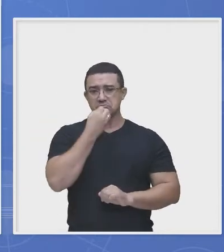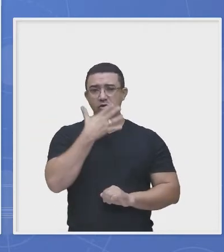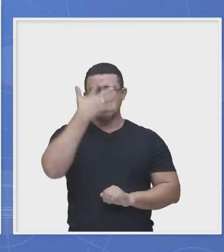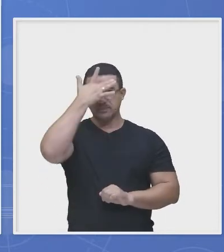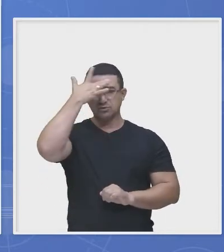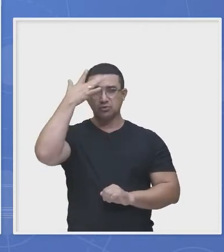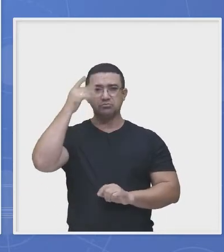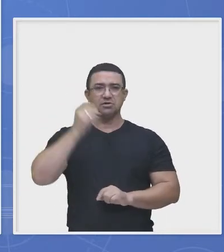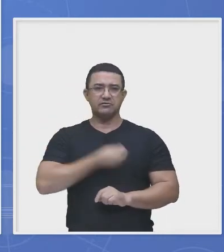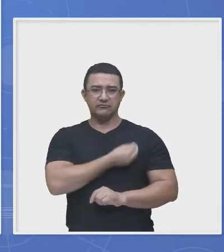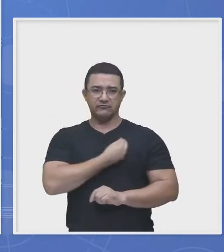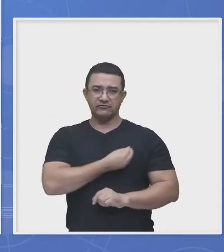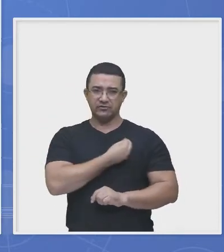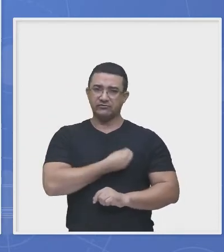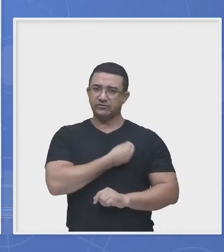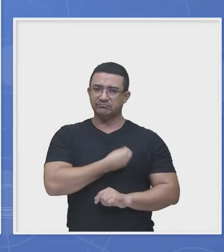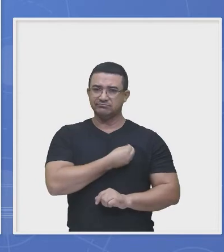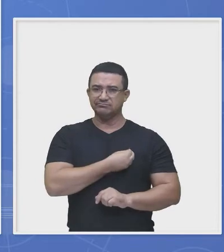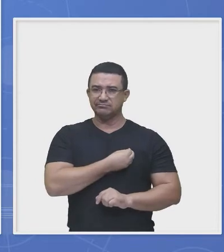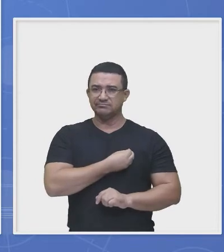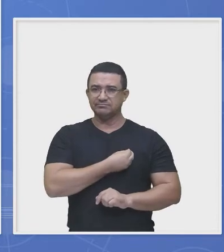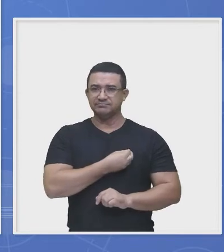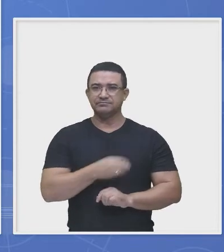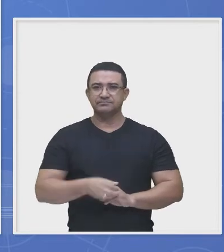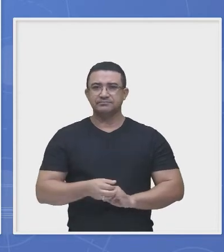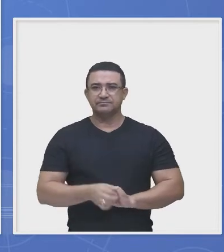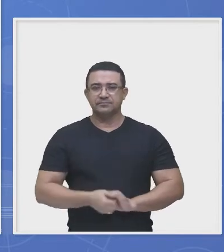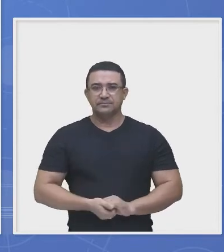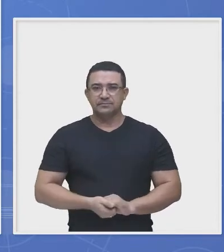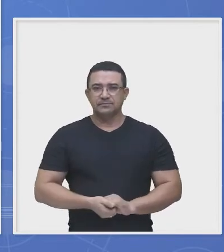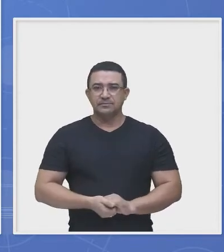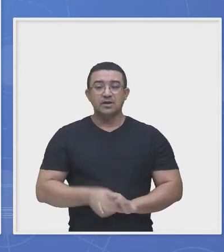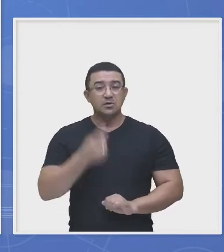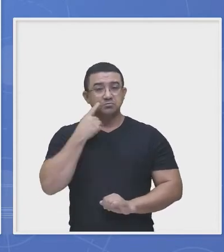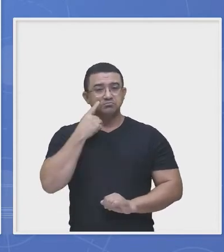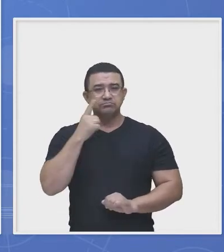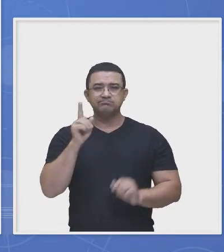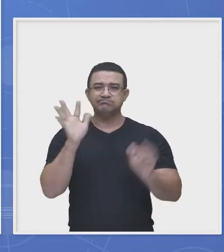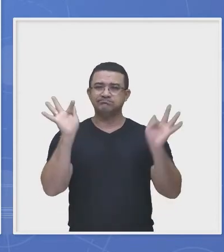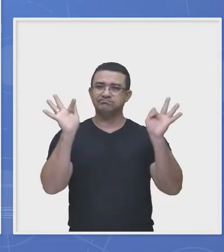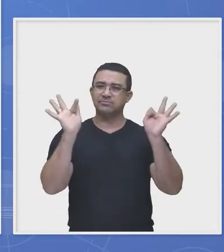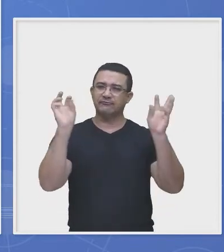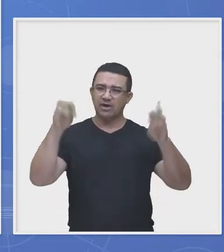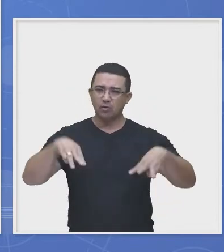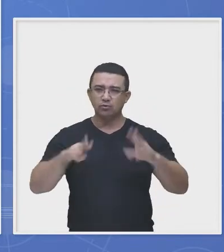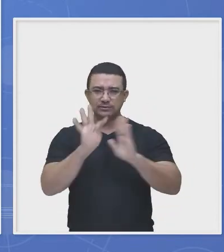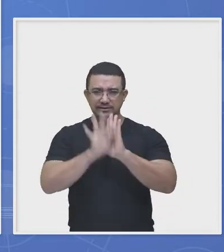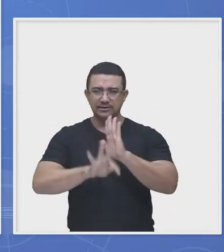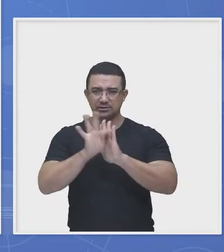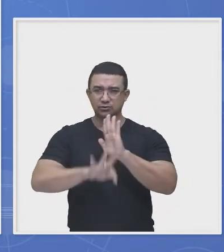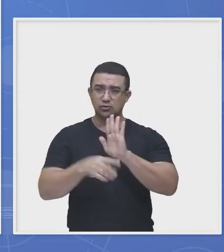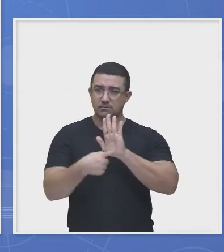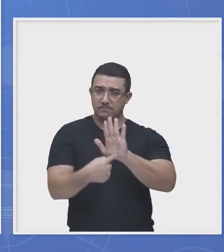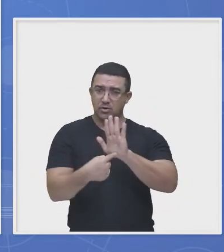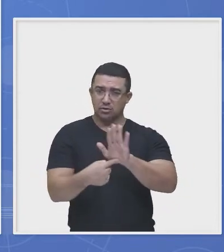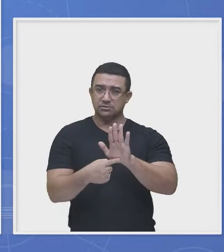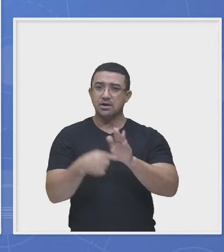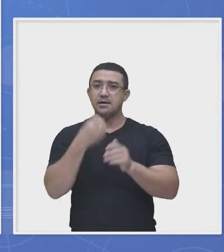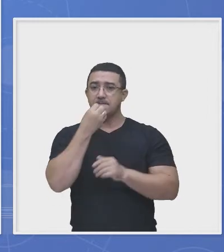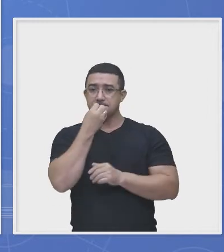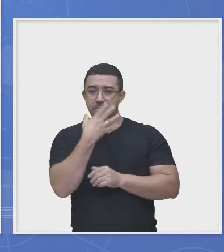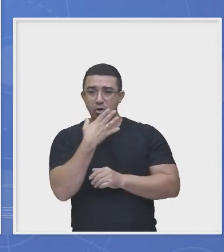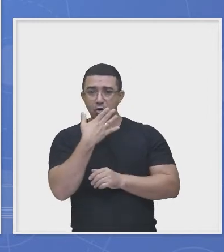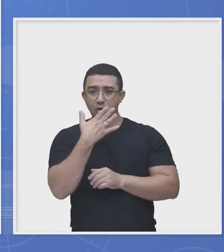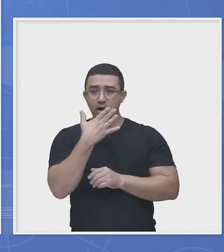vive de aparas. Pessoal, observem no finalzinho aí desse trecho do nosso texto. Boa gente